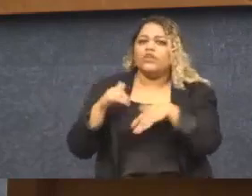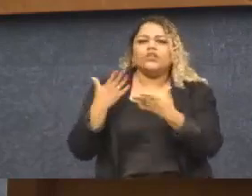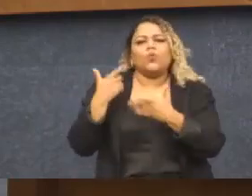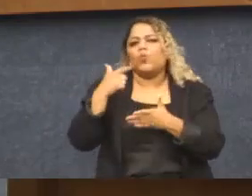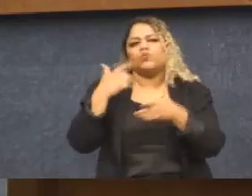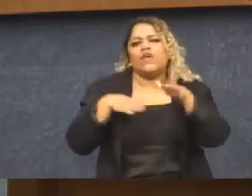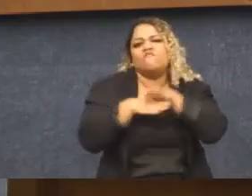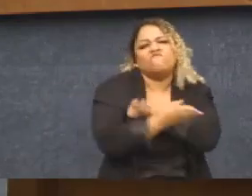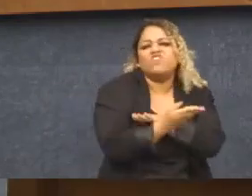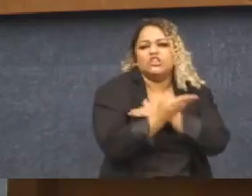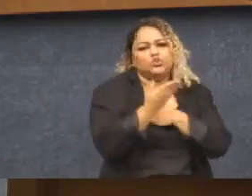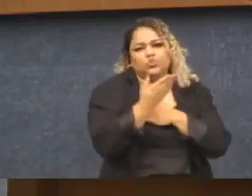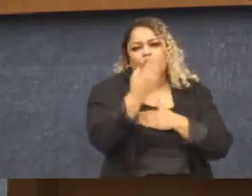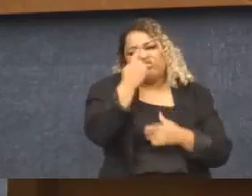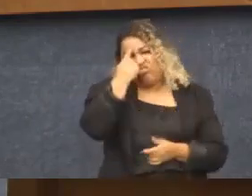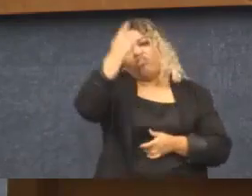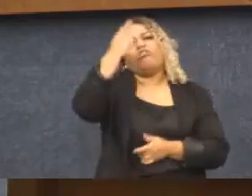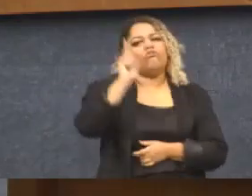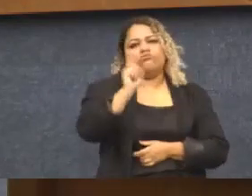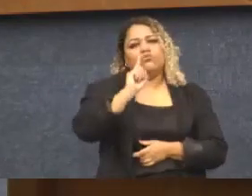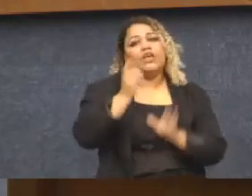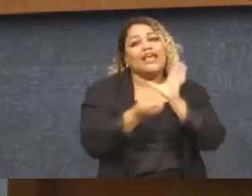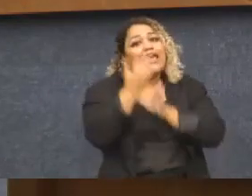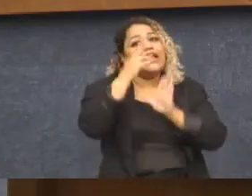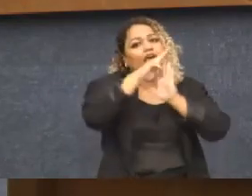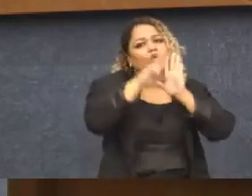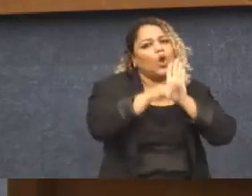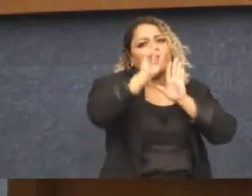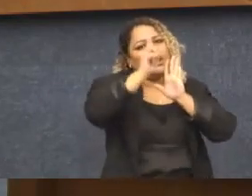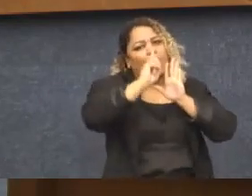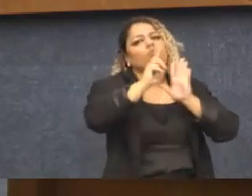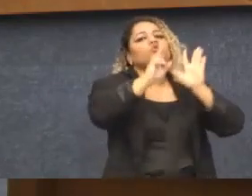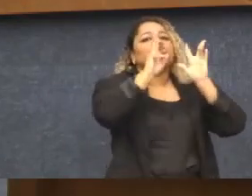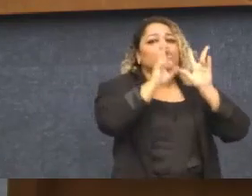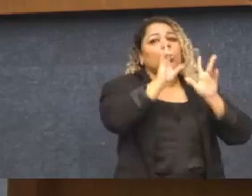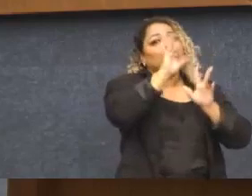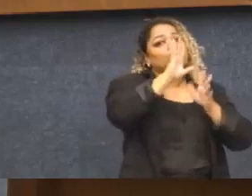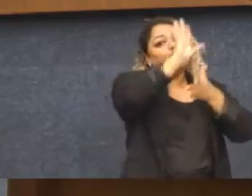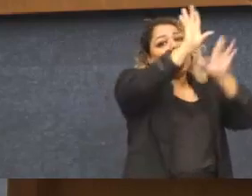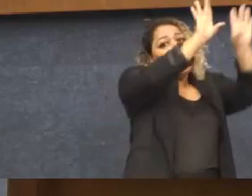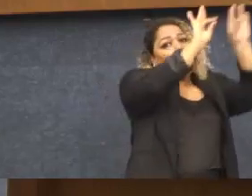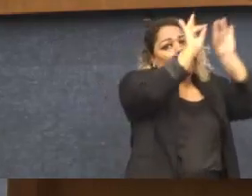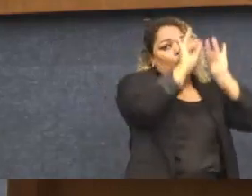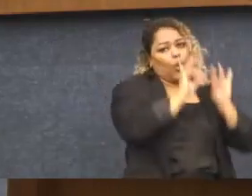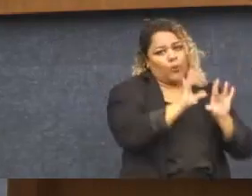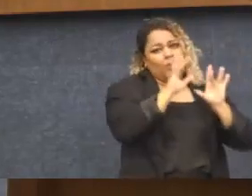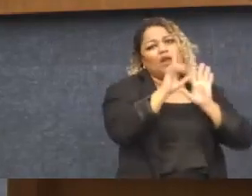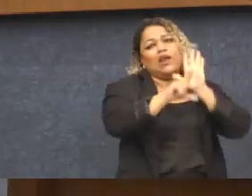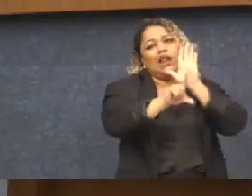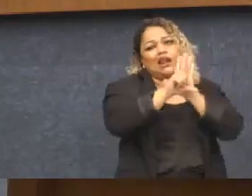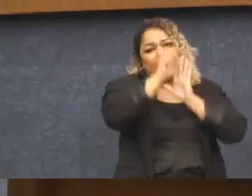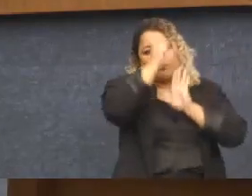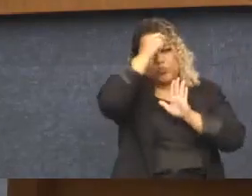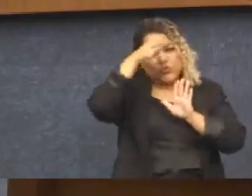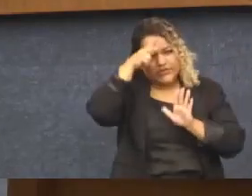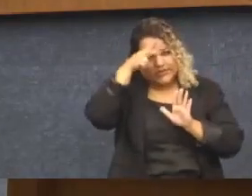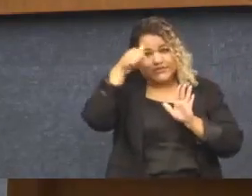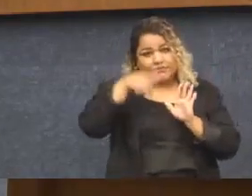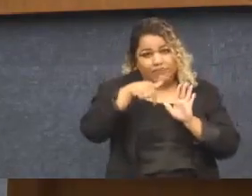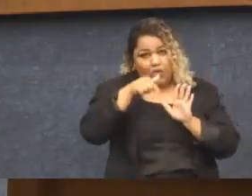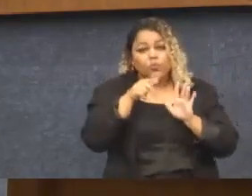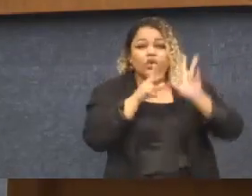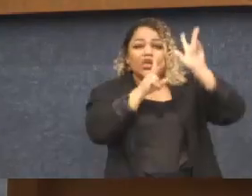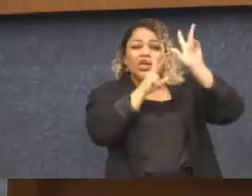nós não estamos criando uma norma. Nós estamos reproduzindo na nossa lei municipal, para que também